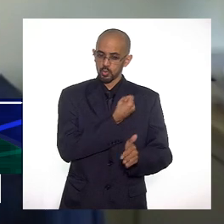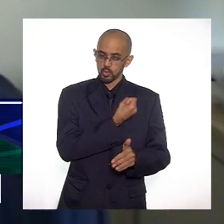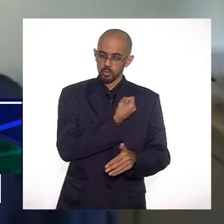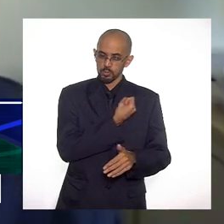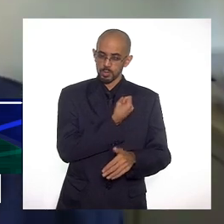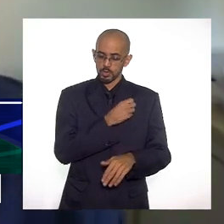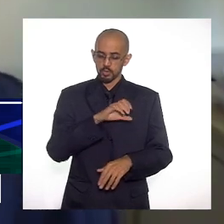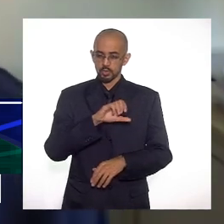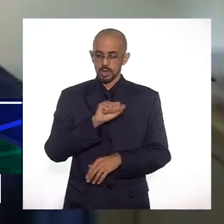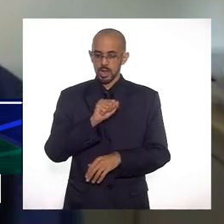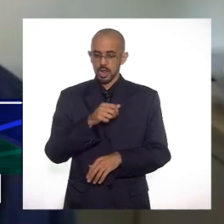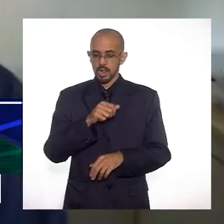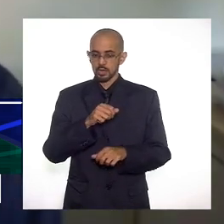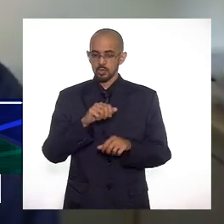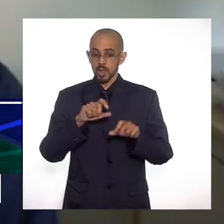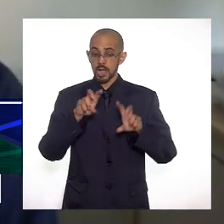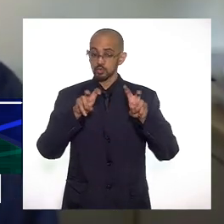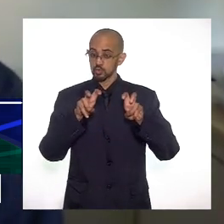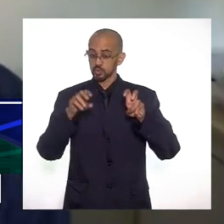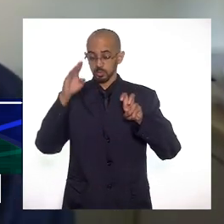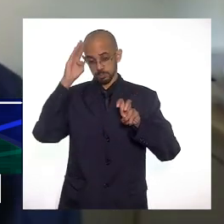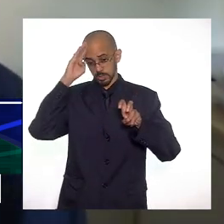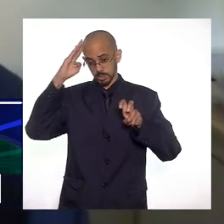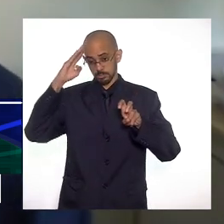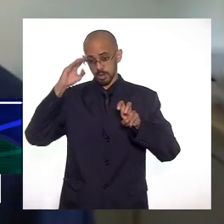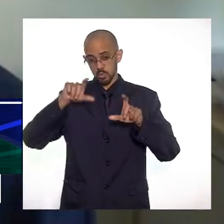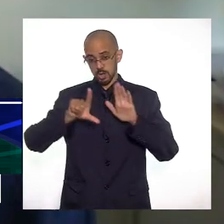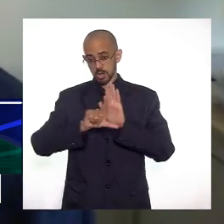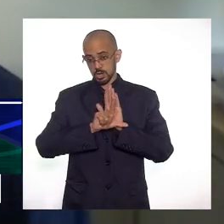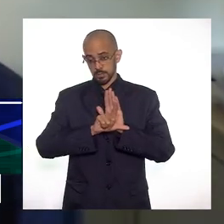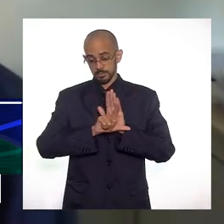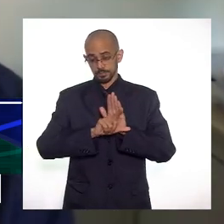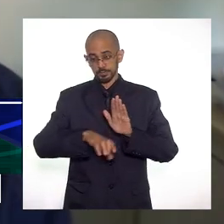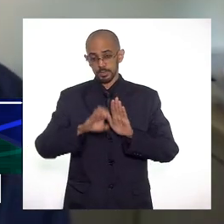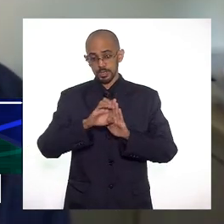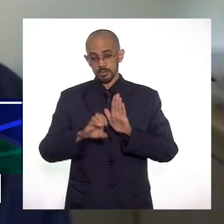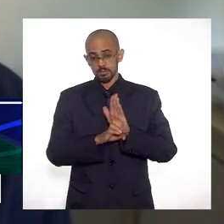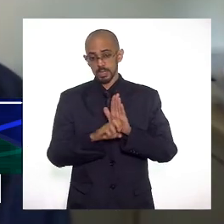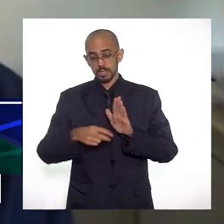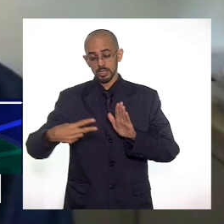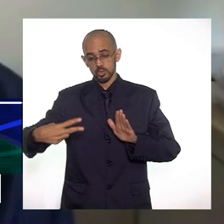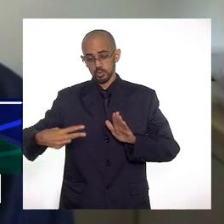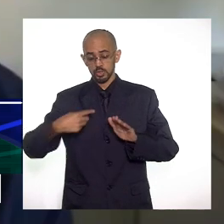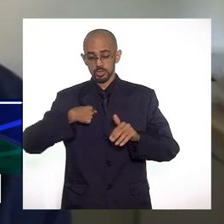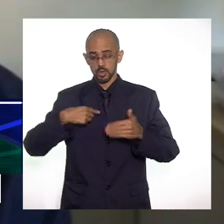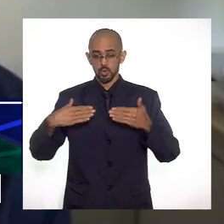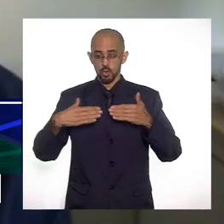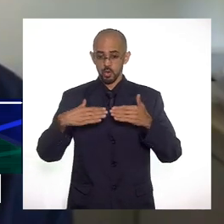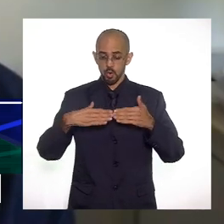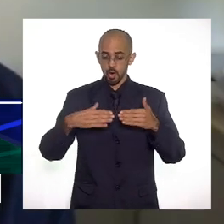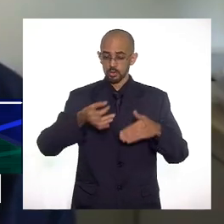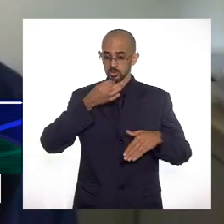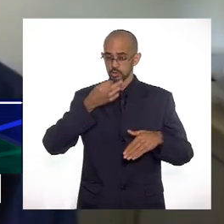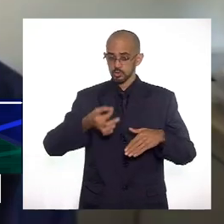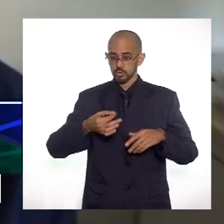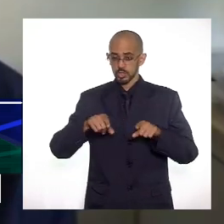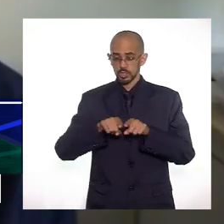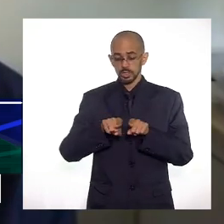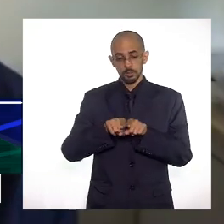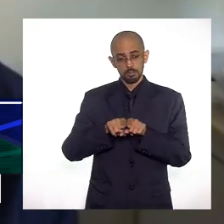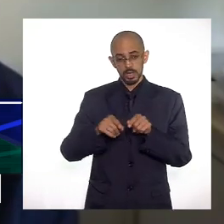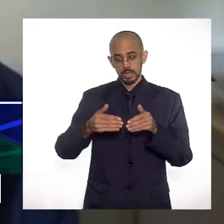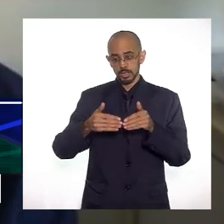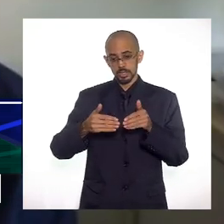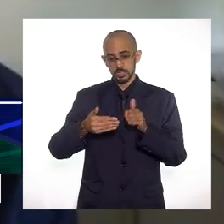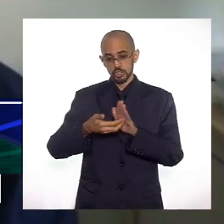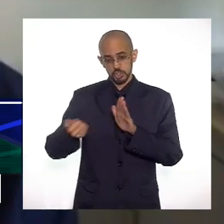caput. A emenda 2, que da minha autoria também, eu concordo e sugeri também a rejeição, porque